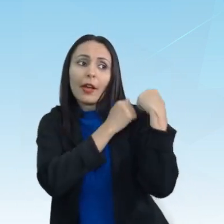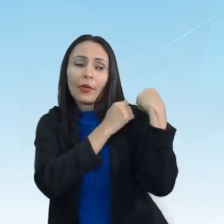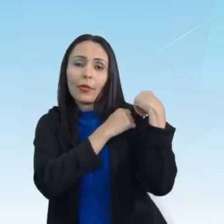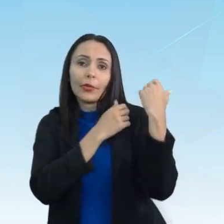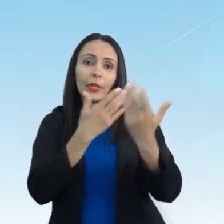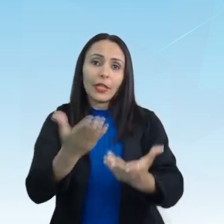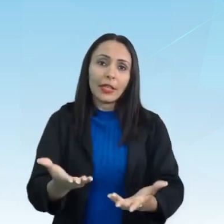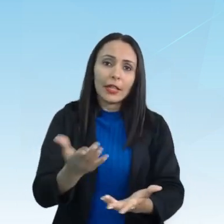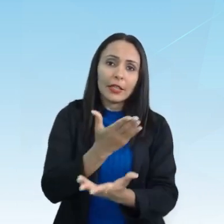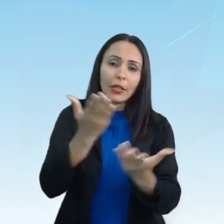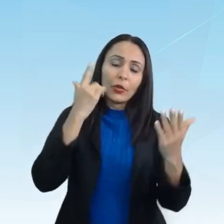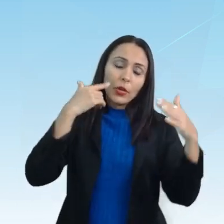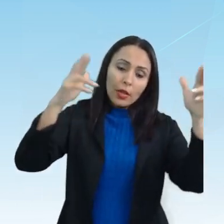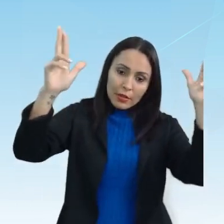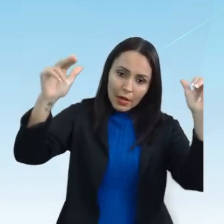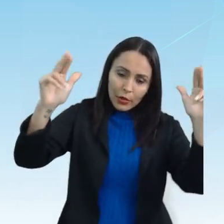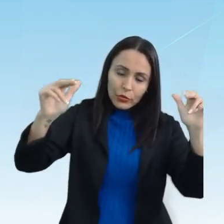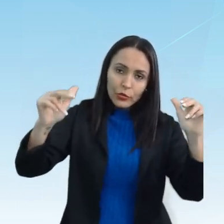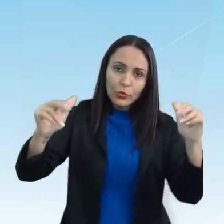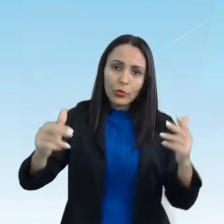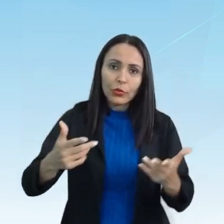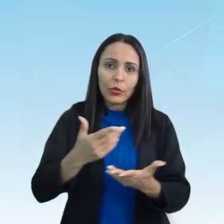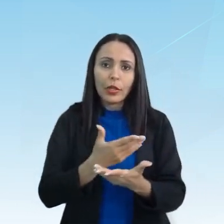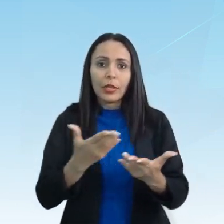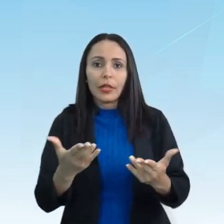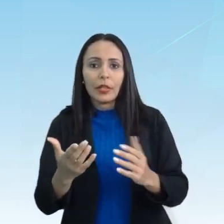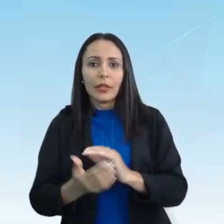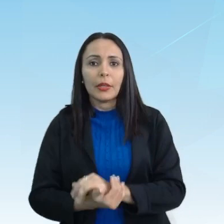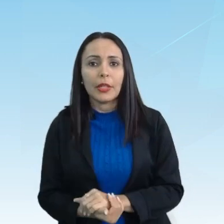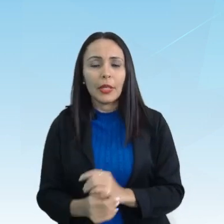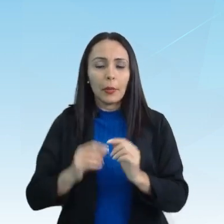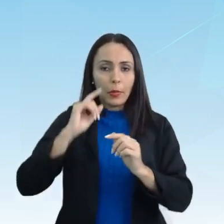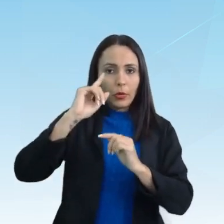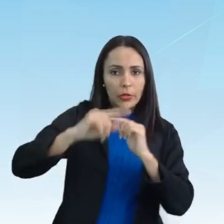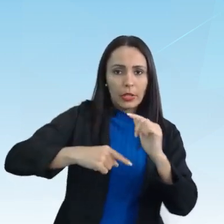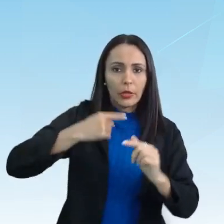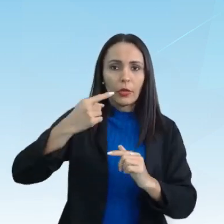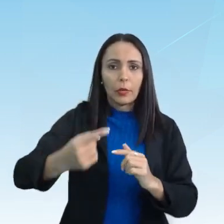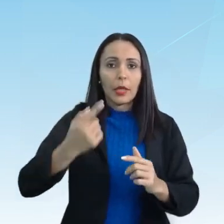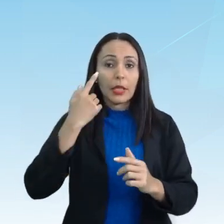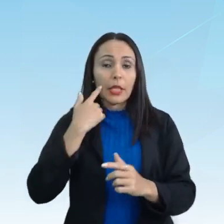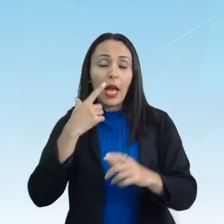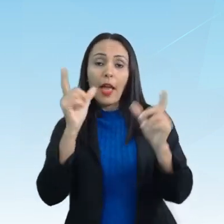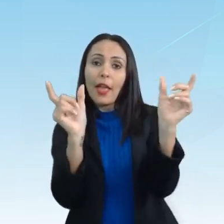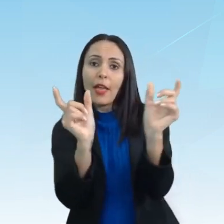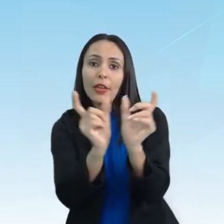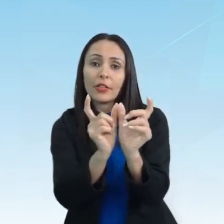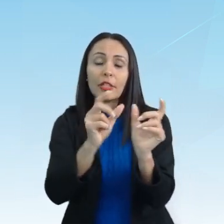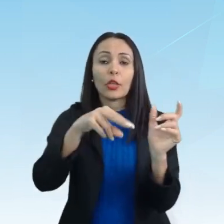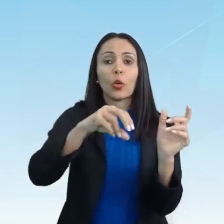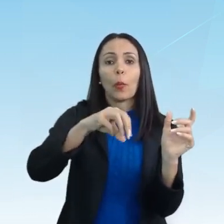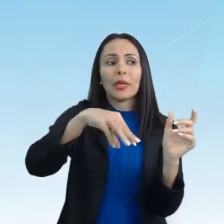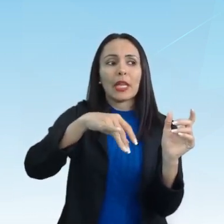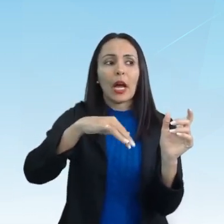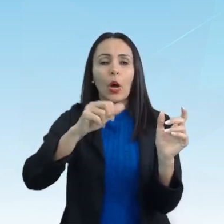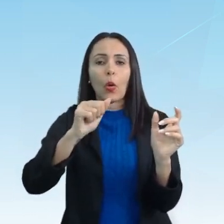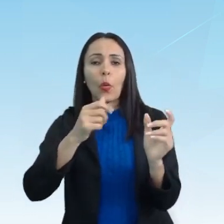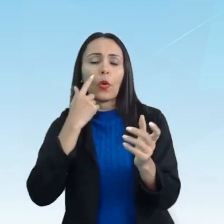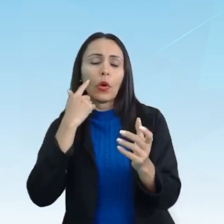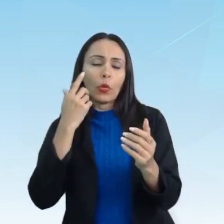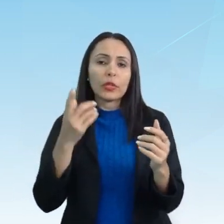entrando neste assunto da regência verbal e, posteriormente, a regência nominal, conhecer